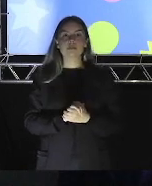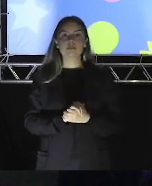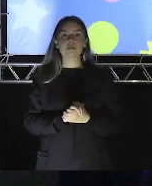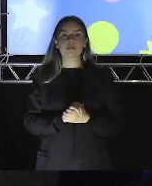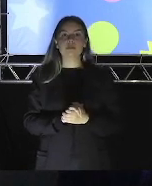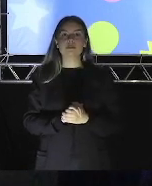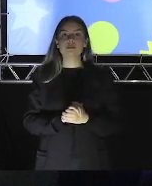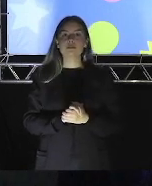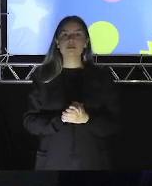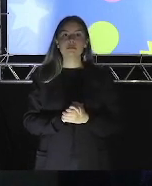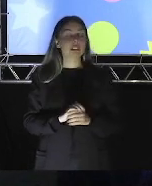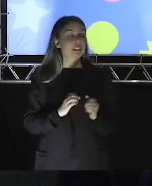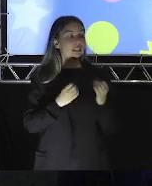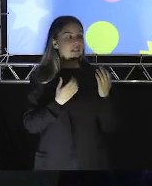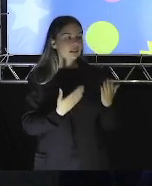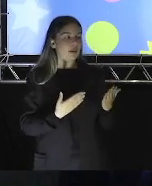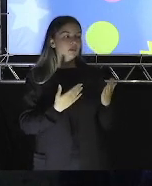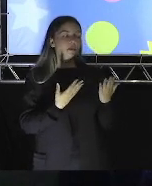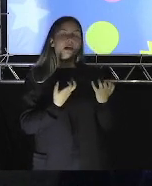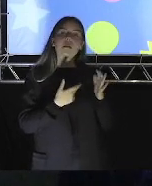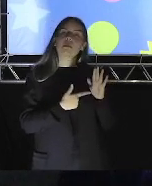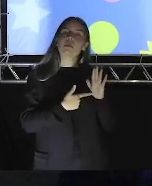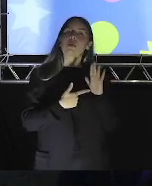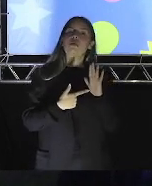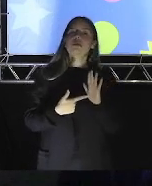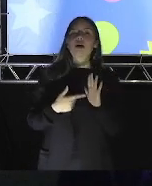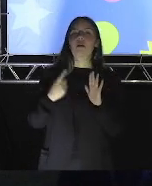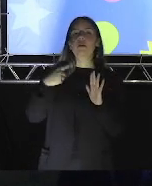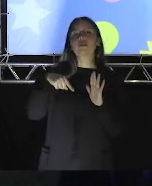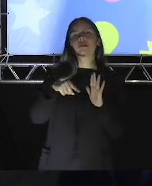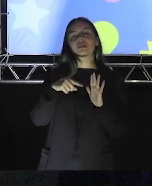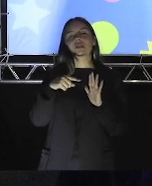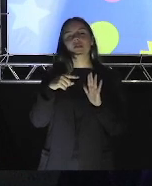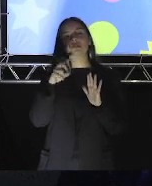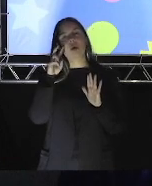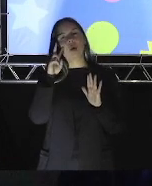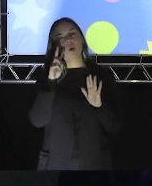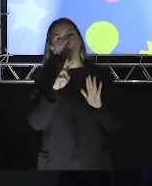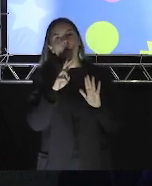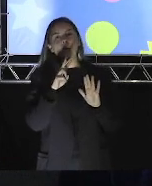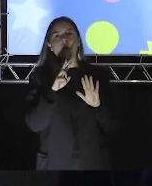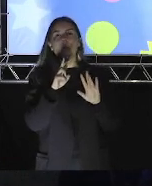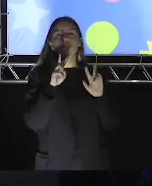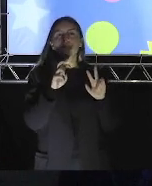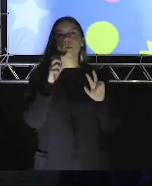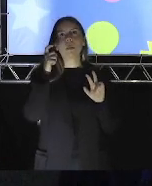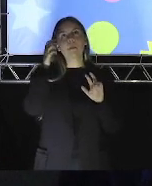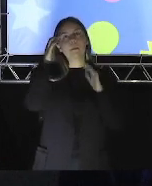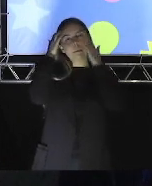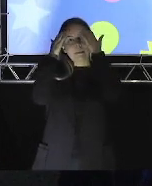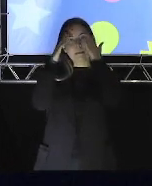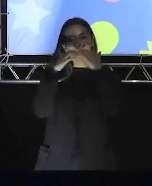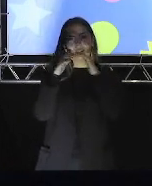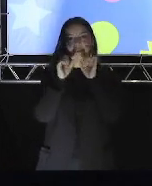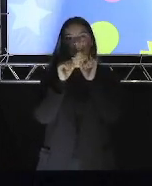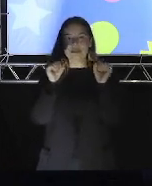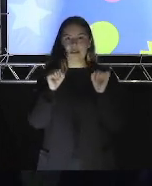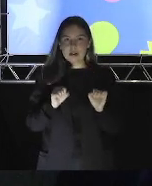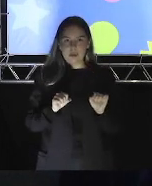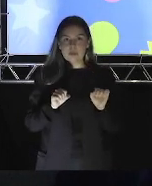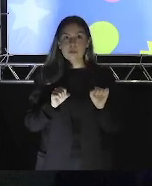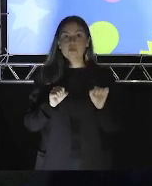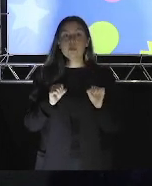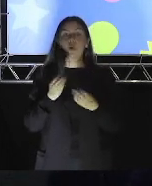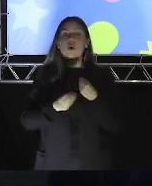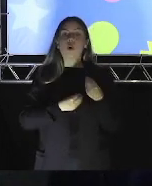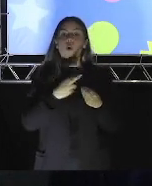E aí, eu quero trazer, assim, para a gente navegar aqui na discussão, a lente do pensamento sistêmico, né? Então, quando a gente